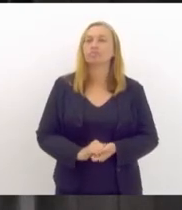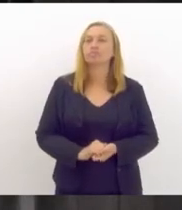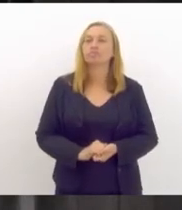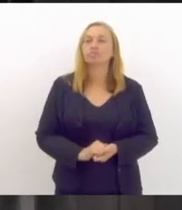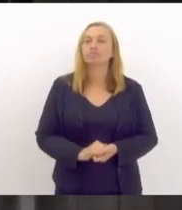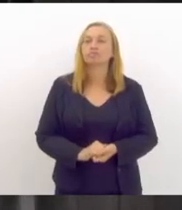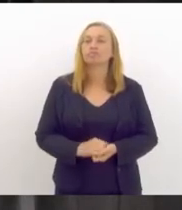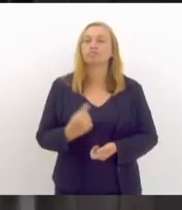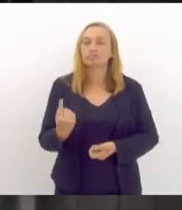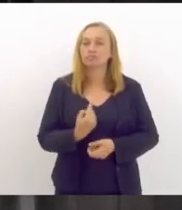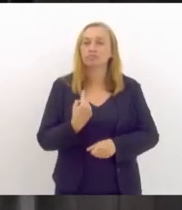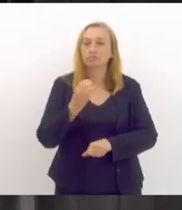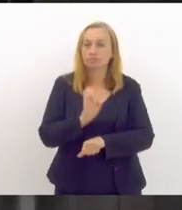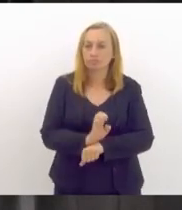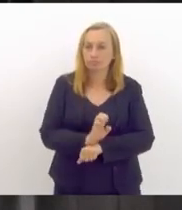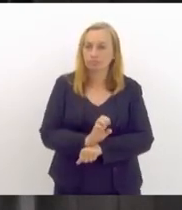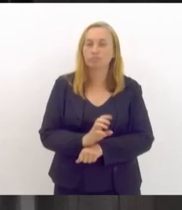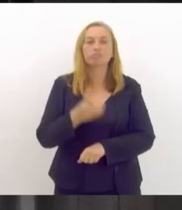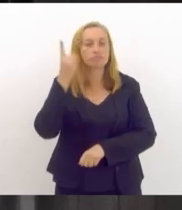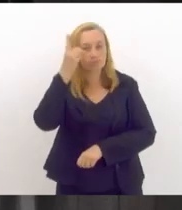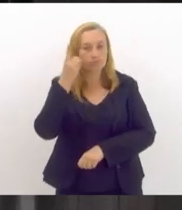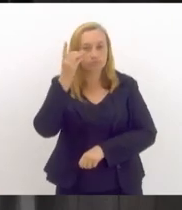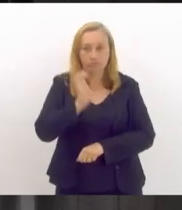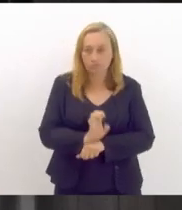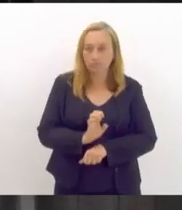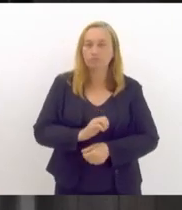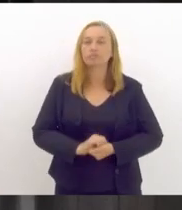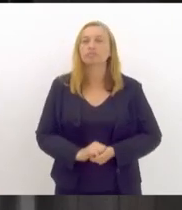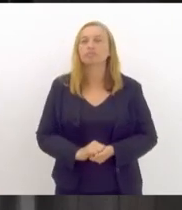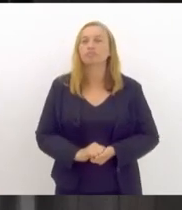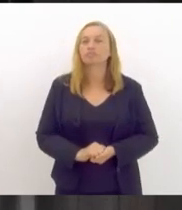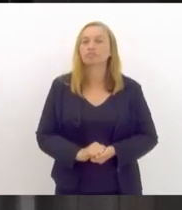o nosso estado como deputado estadual